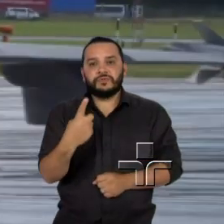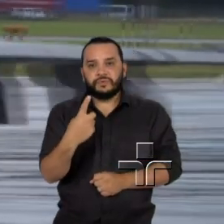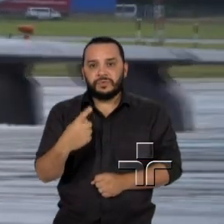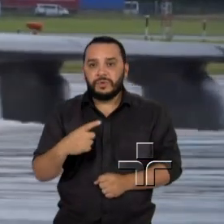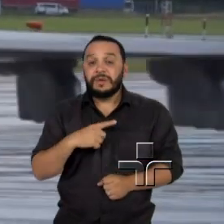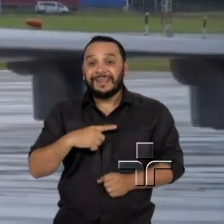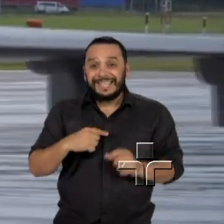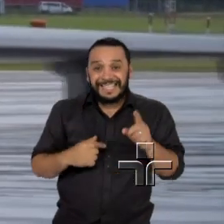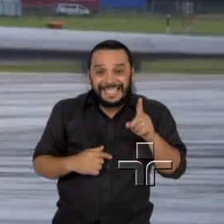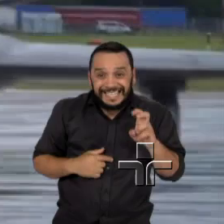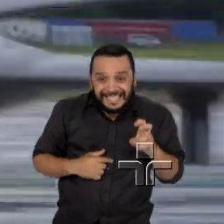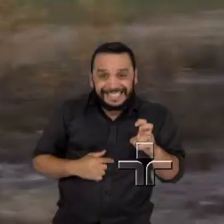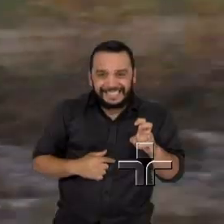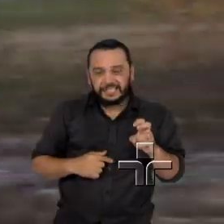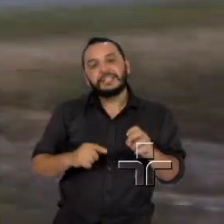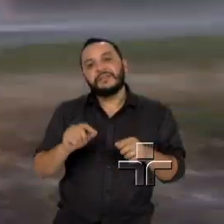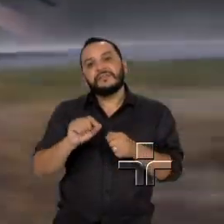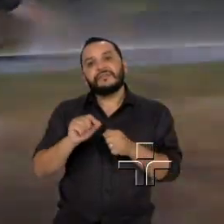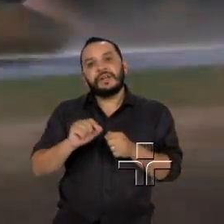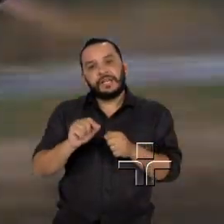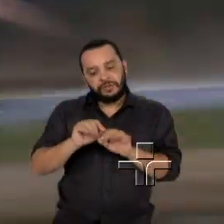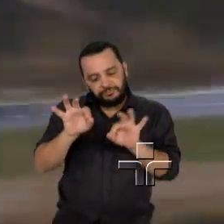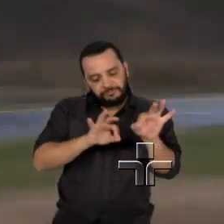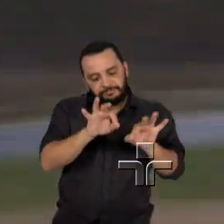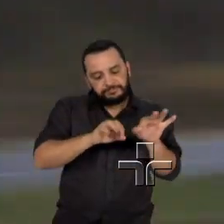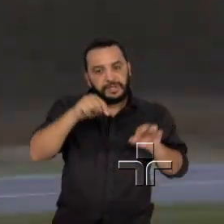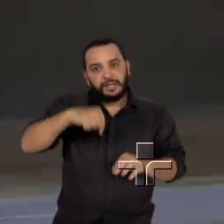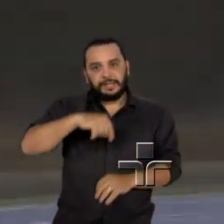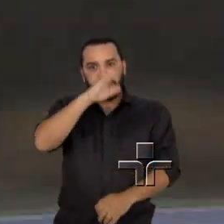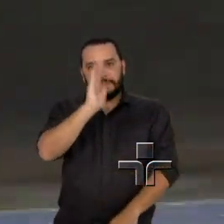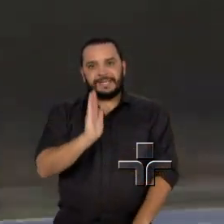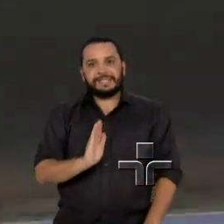15 aviões serão produzidos e montados no Brasil.